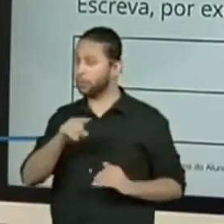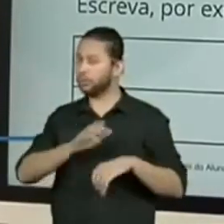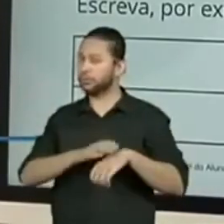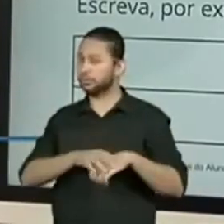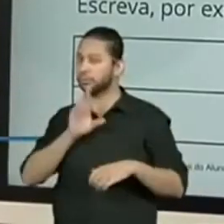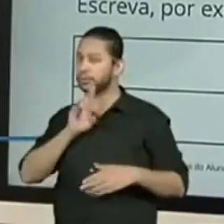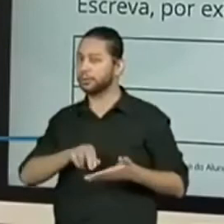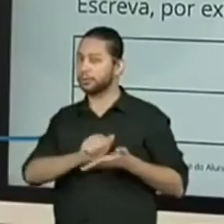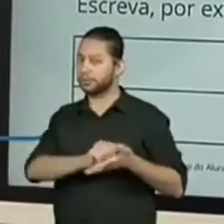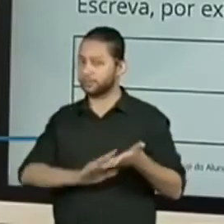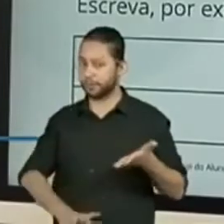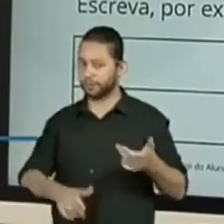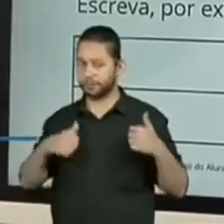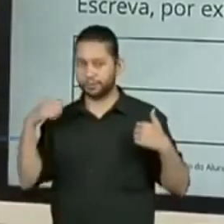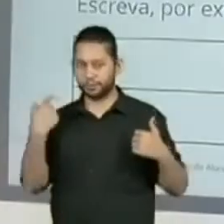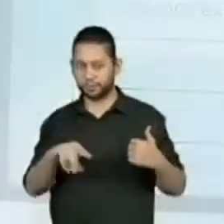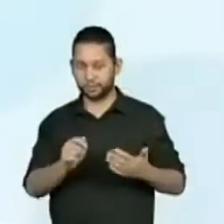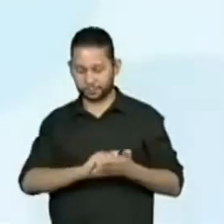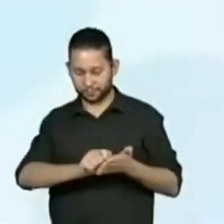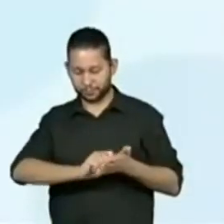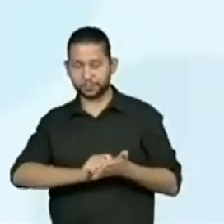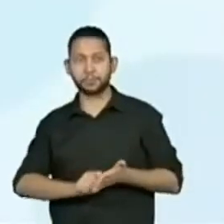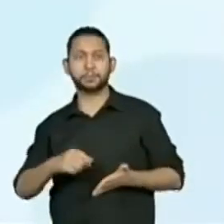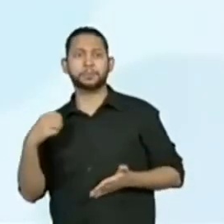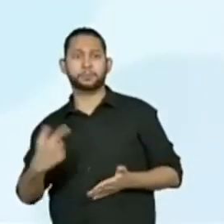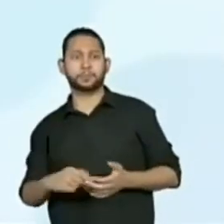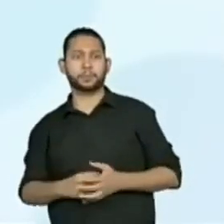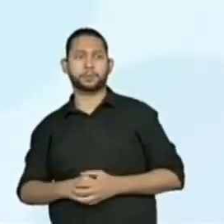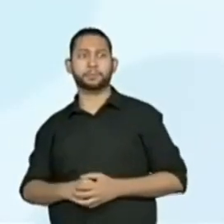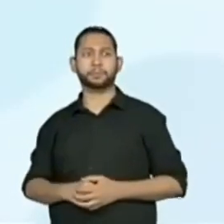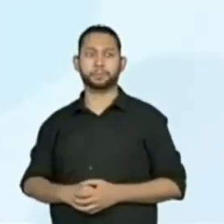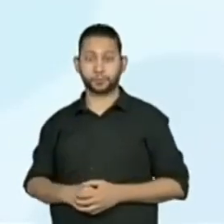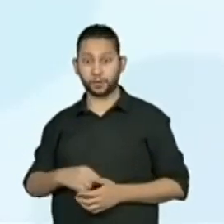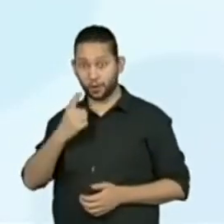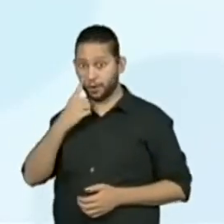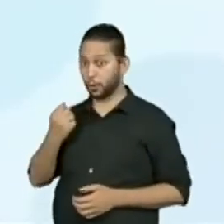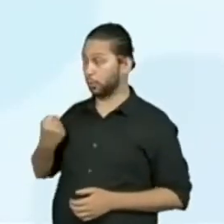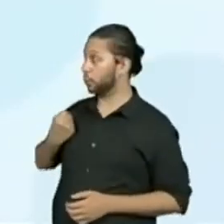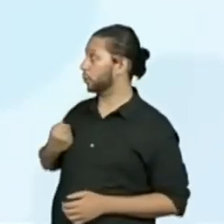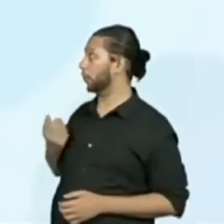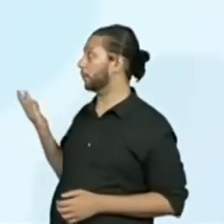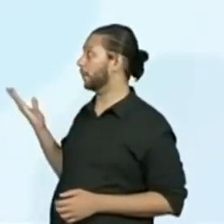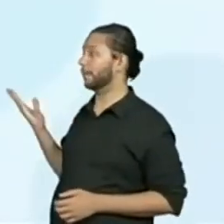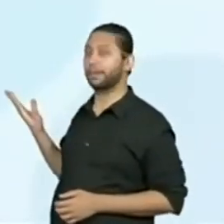de vocês, certo? Vou registrar aqui, vamos lá? Primeiro número foi o 300.